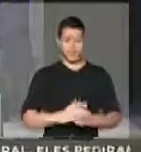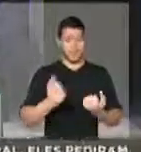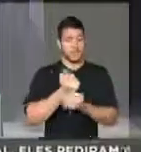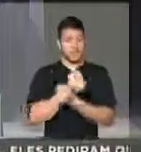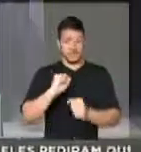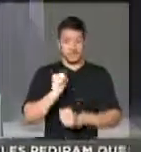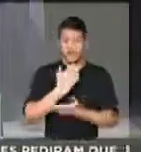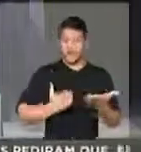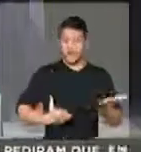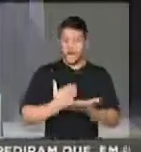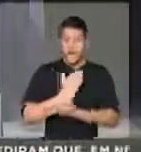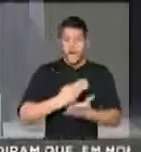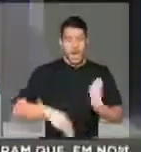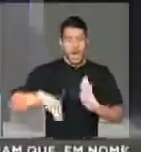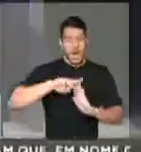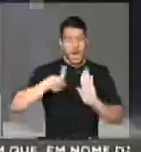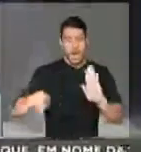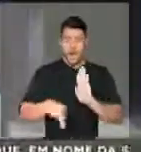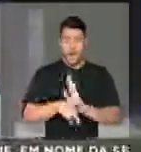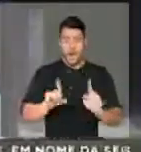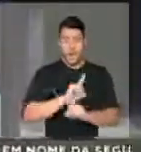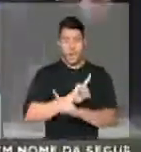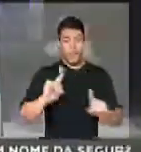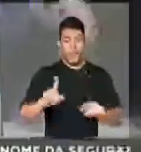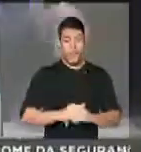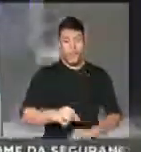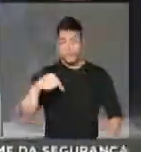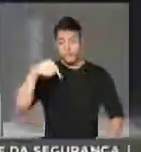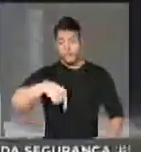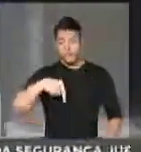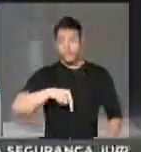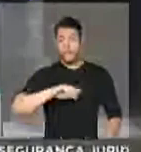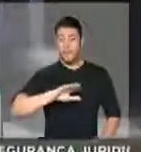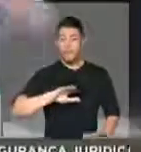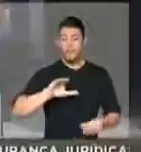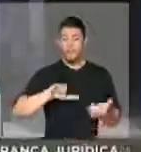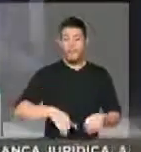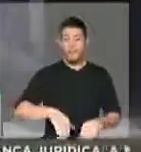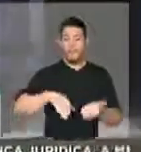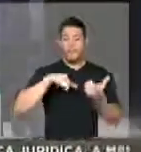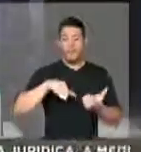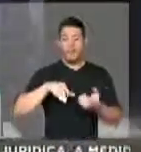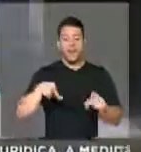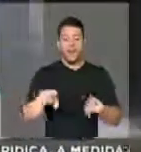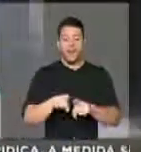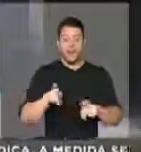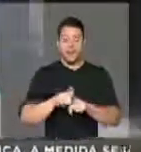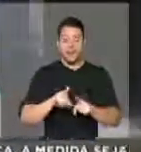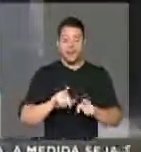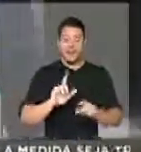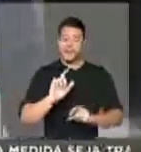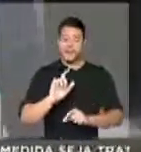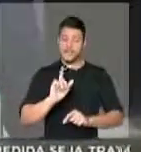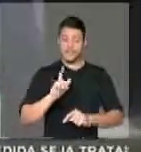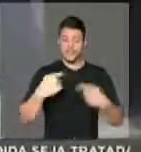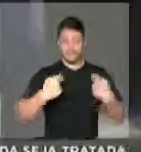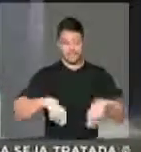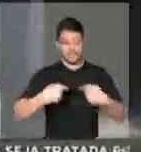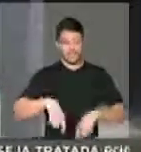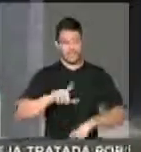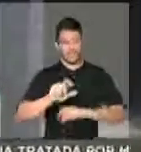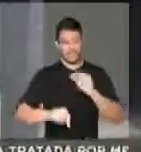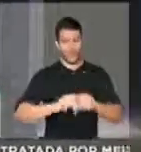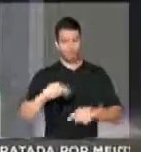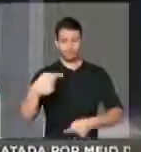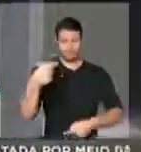aprovado através de medidas provisórias. Esta casa, o Congresso Nacional, tem o dever